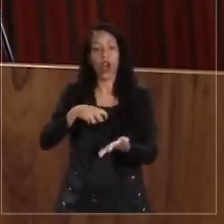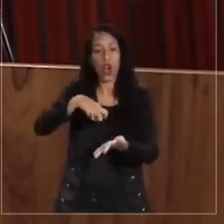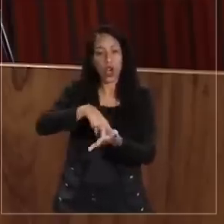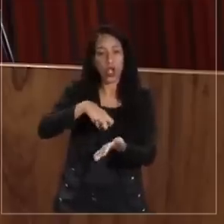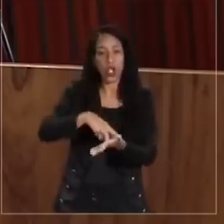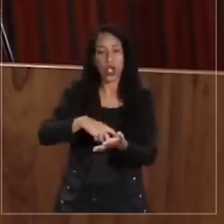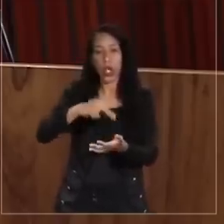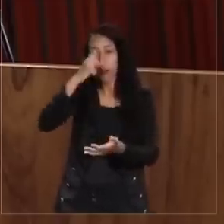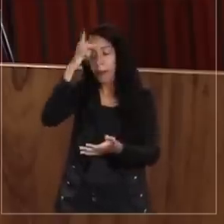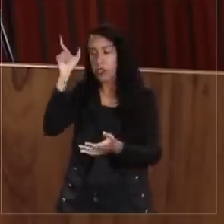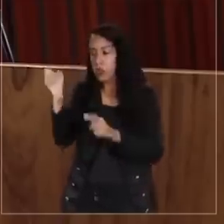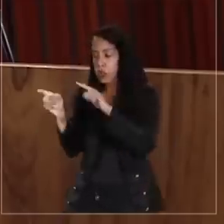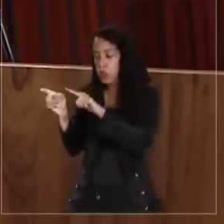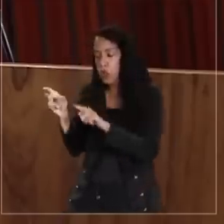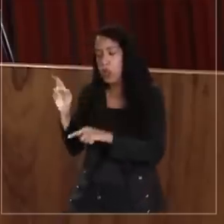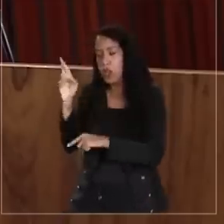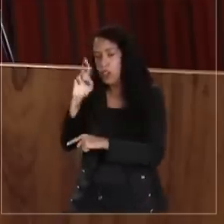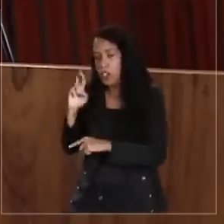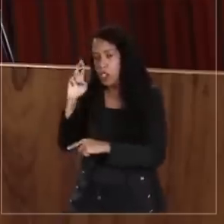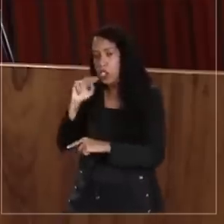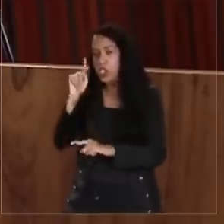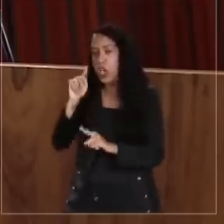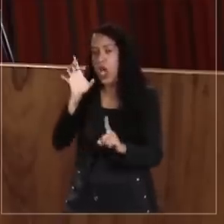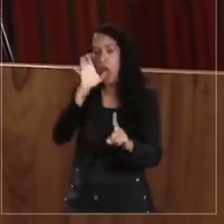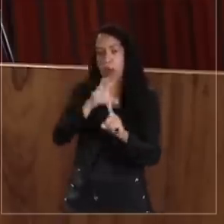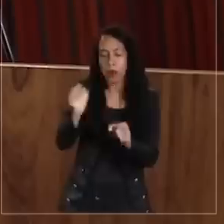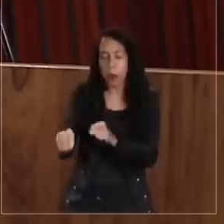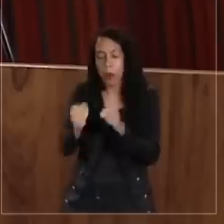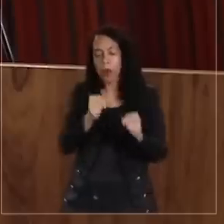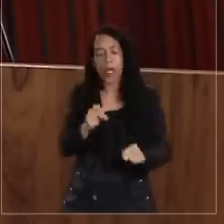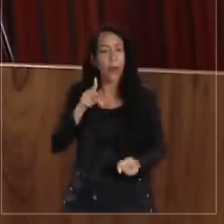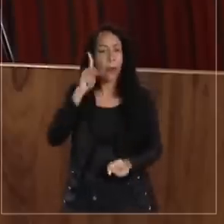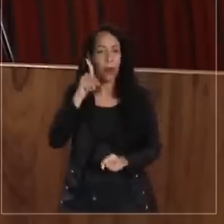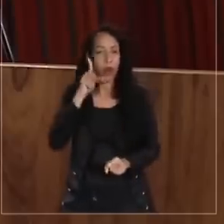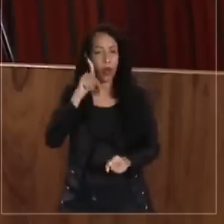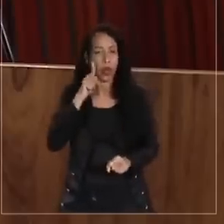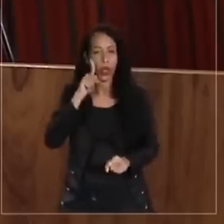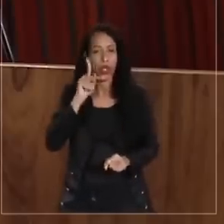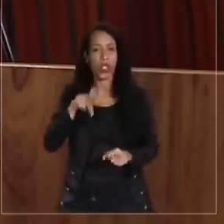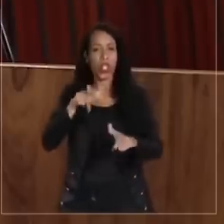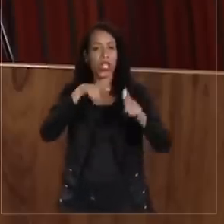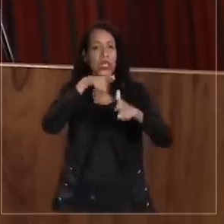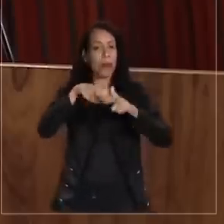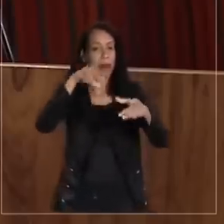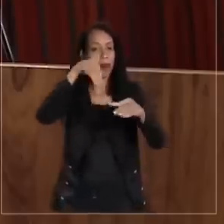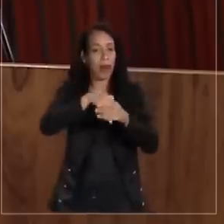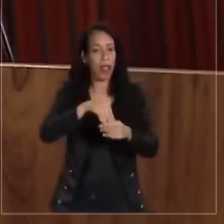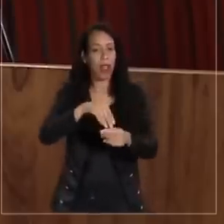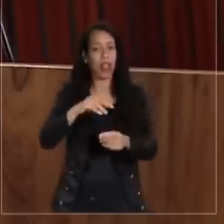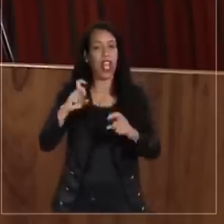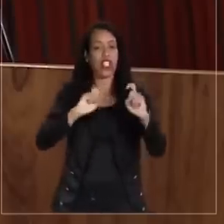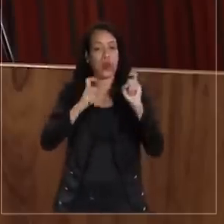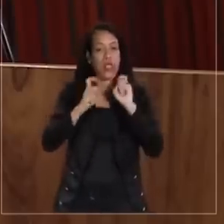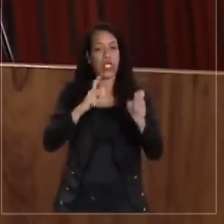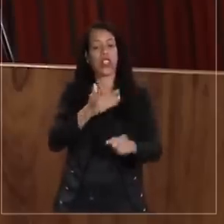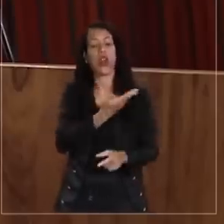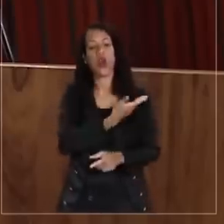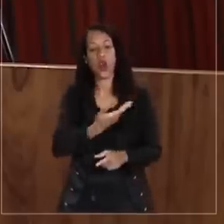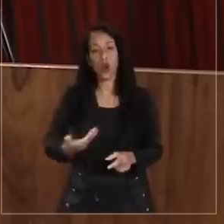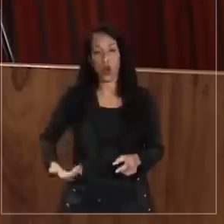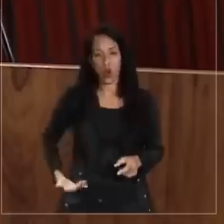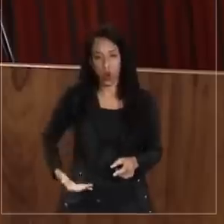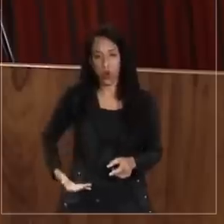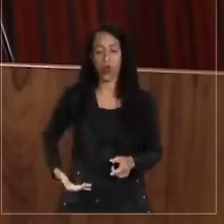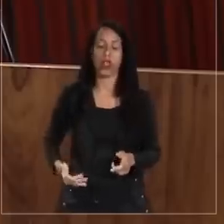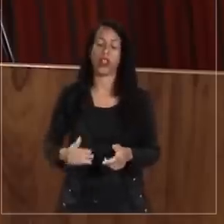primeiro investigado pela prática de abuso de poder político no exercício de cargo da administração pública,